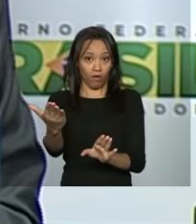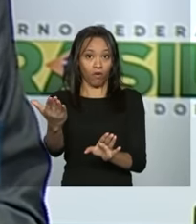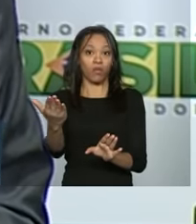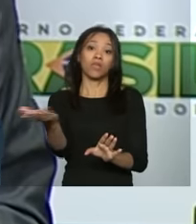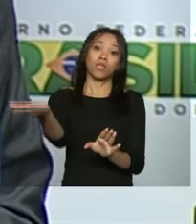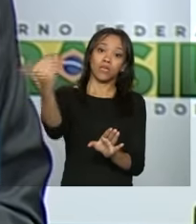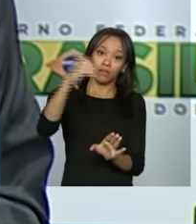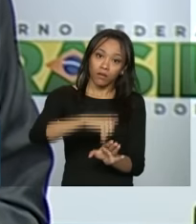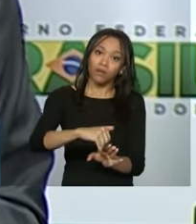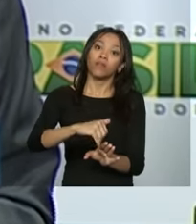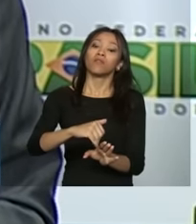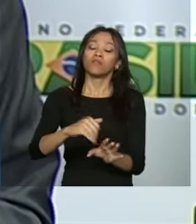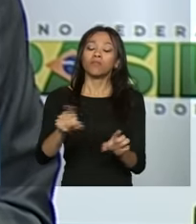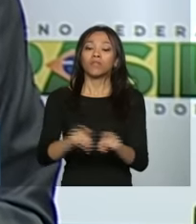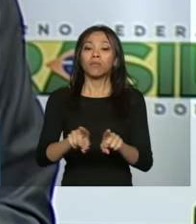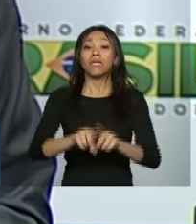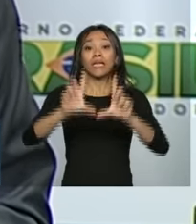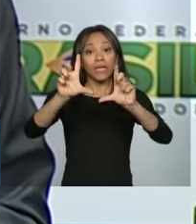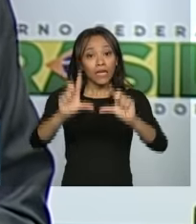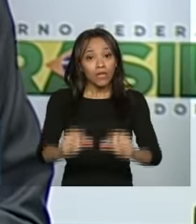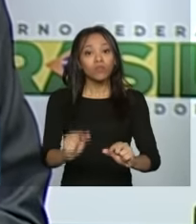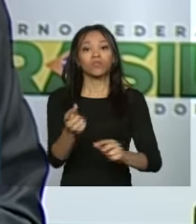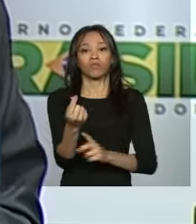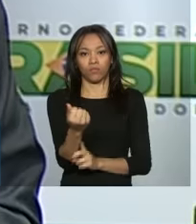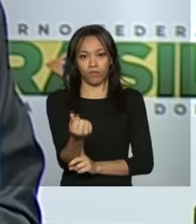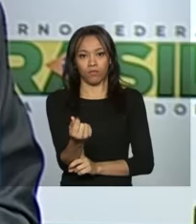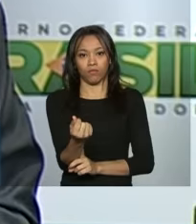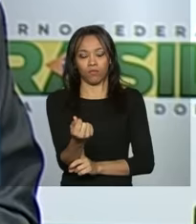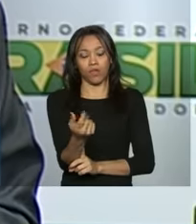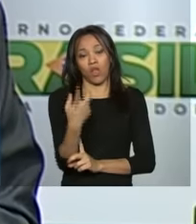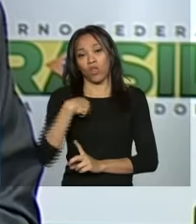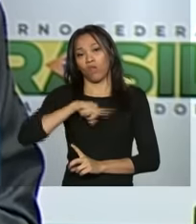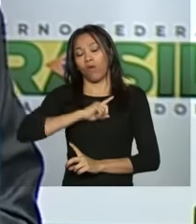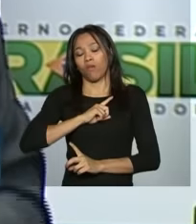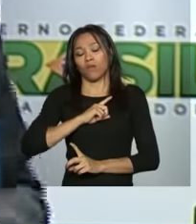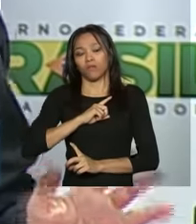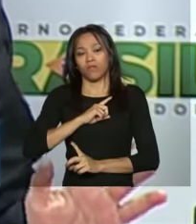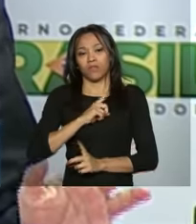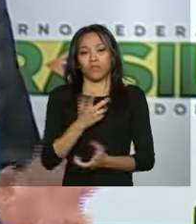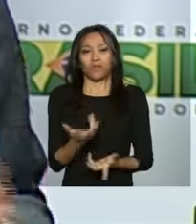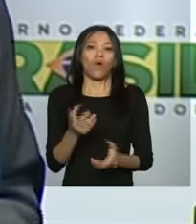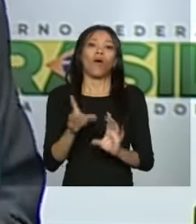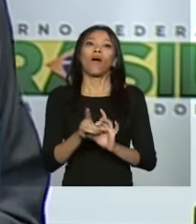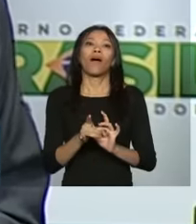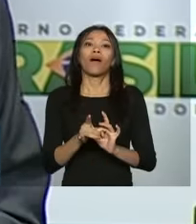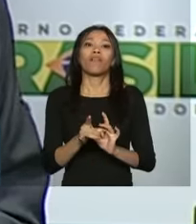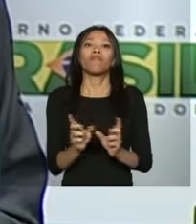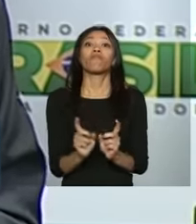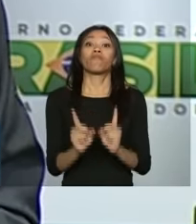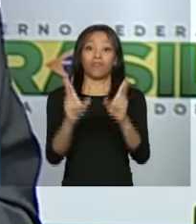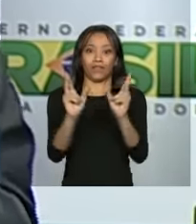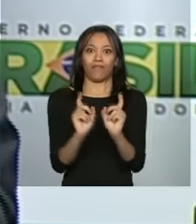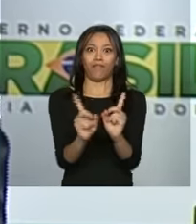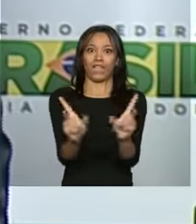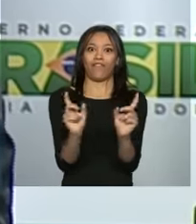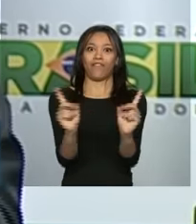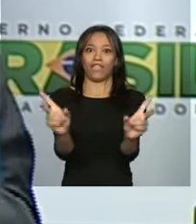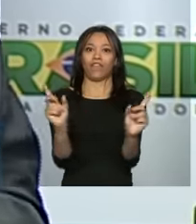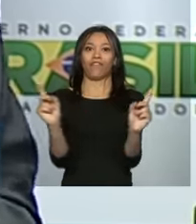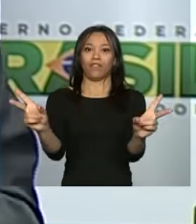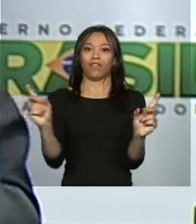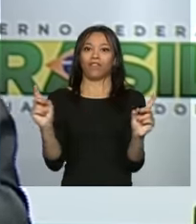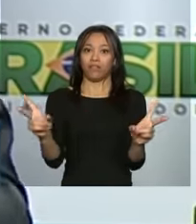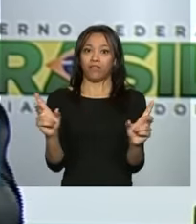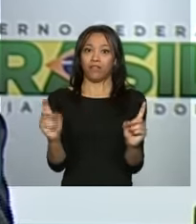produção nacional e redução de preço nós não podemos simplesmente abrir o mercado e desnacionalizar